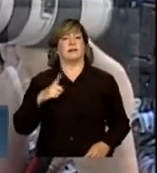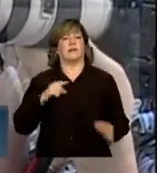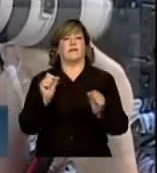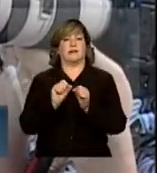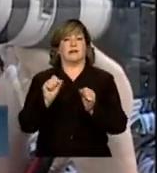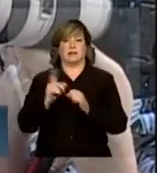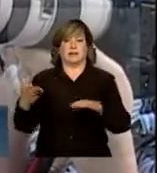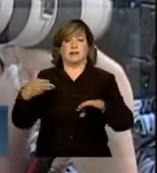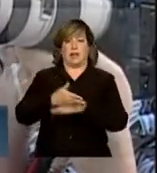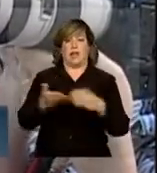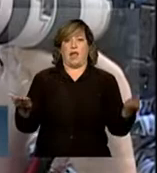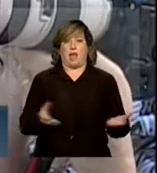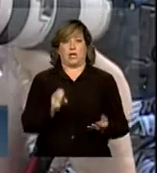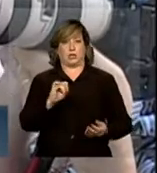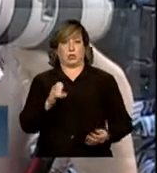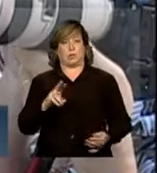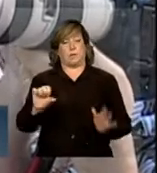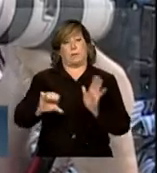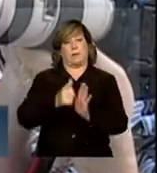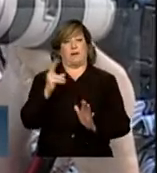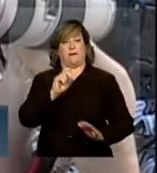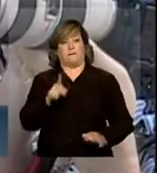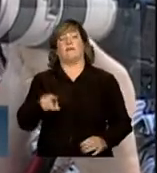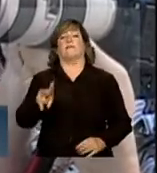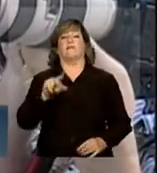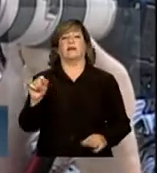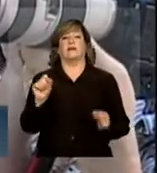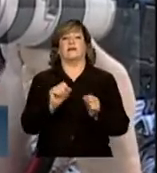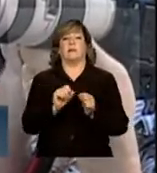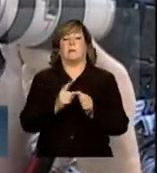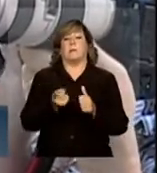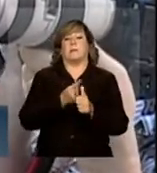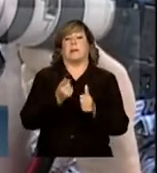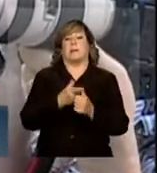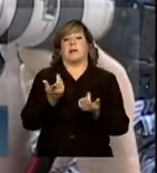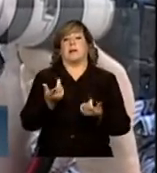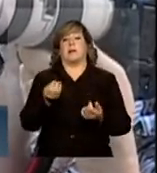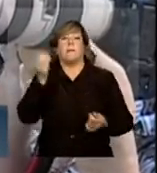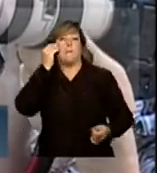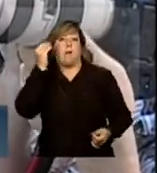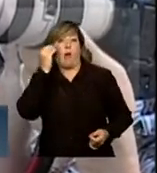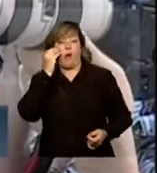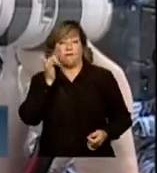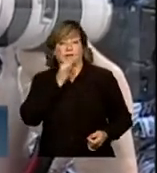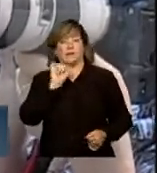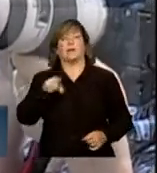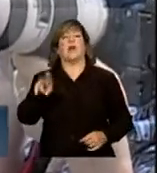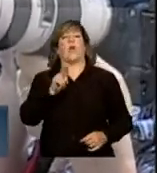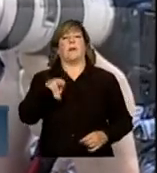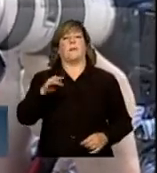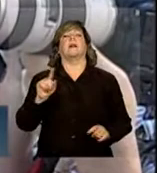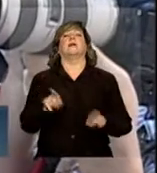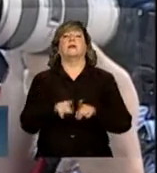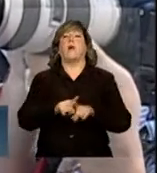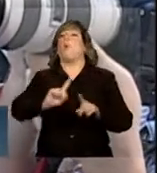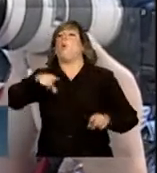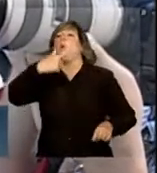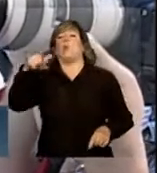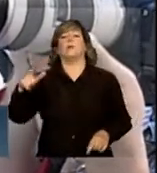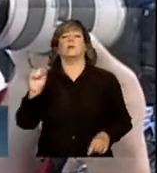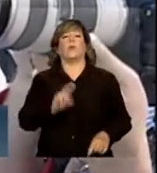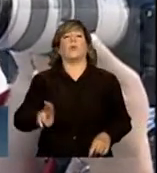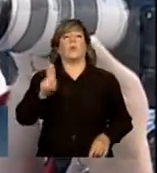entraram no Sisu agora pela primeira vez vai ser o primeiro teste vamos dizer assim né além da UnB quais foram contra as